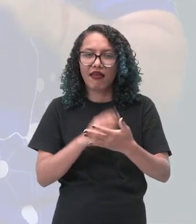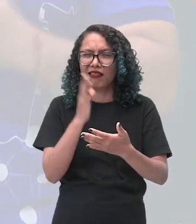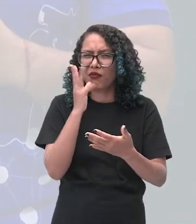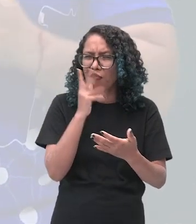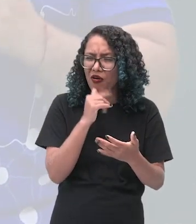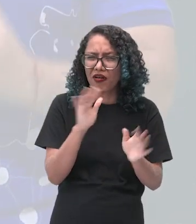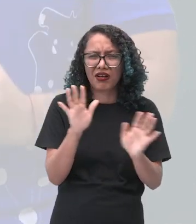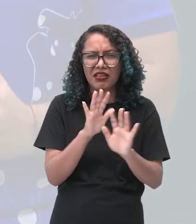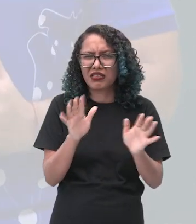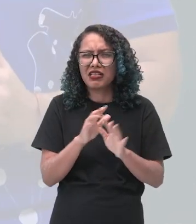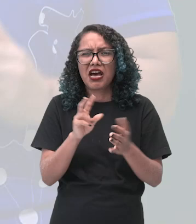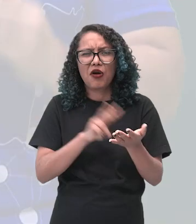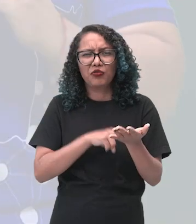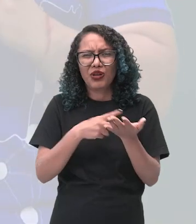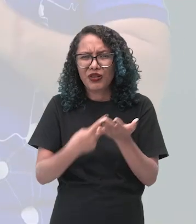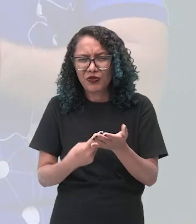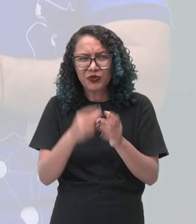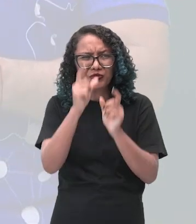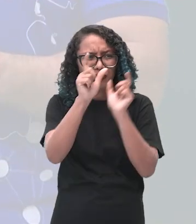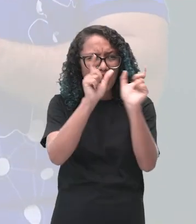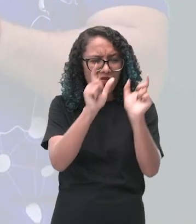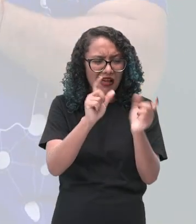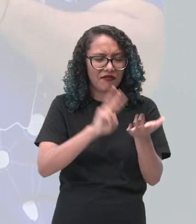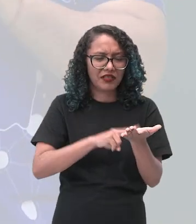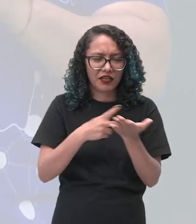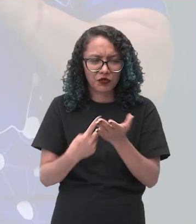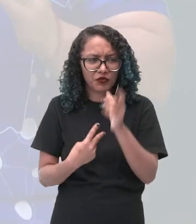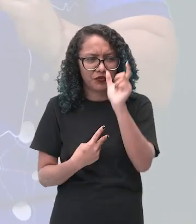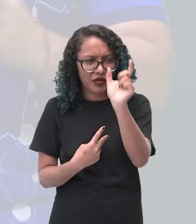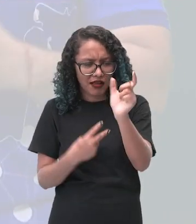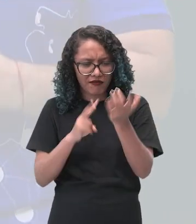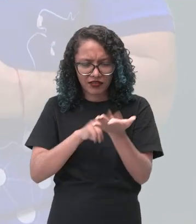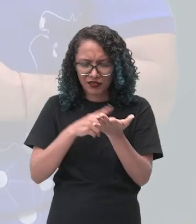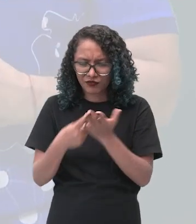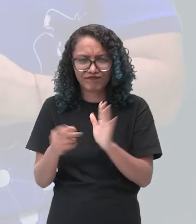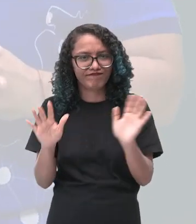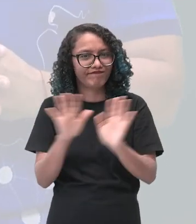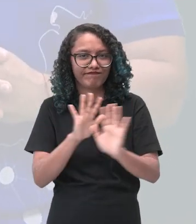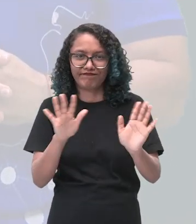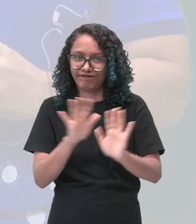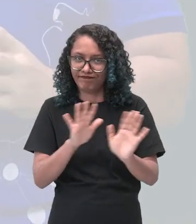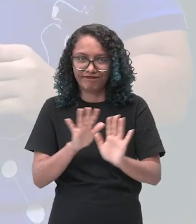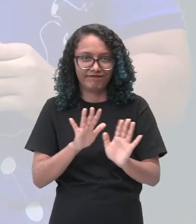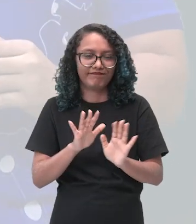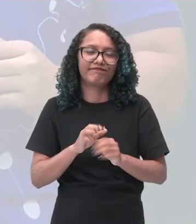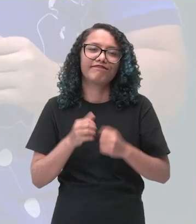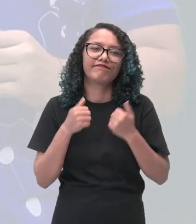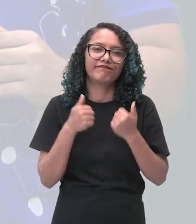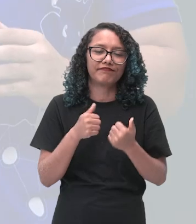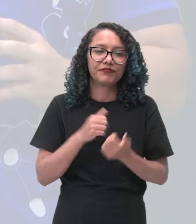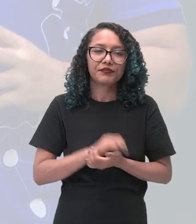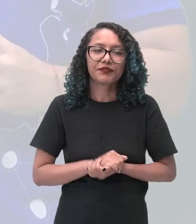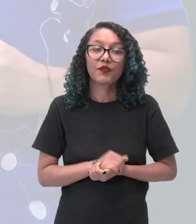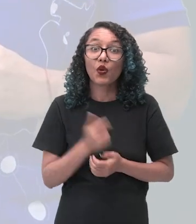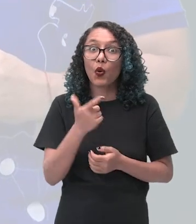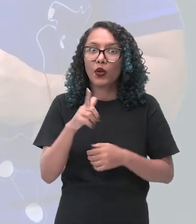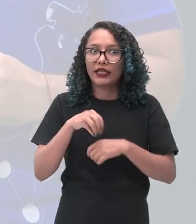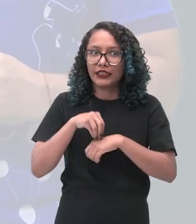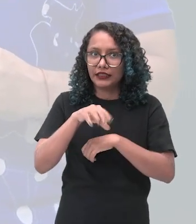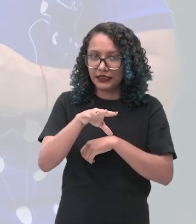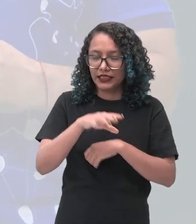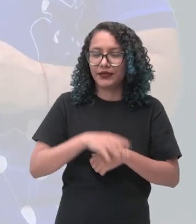traduzindo palavras por palavras, palavra por palavra, isso não se faz mais, ok? Outra dica que eu